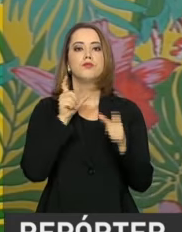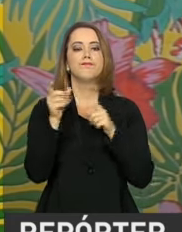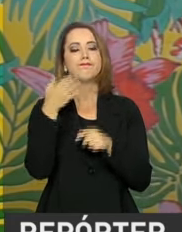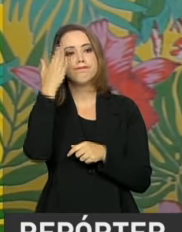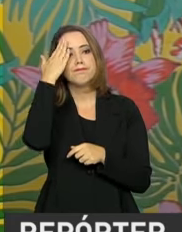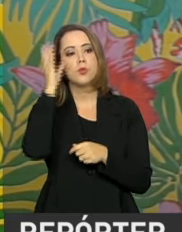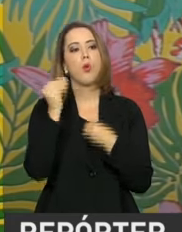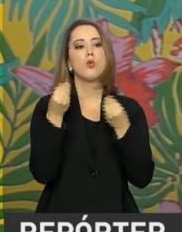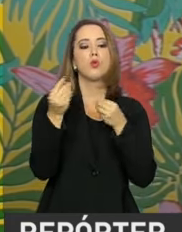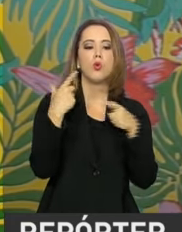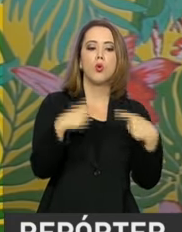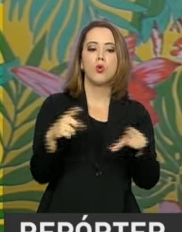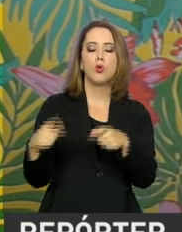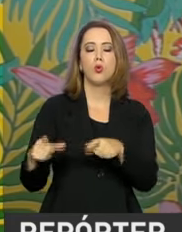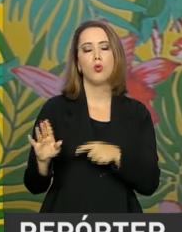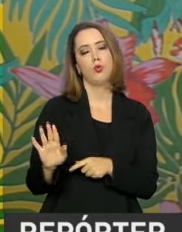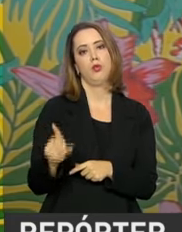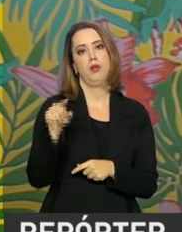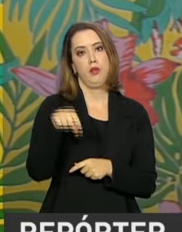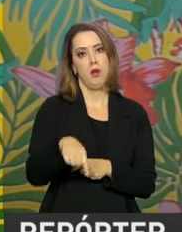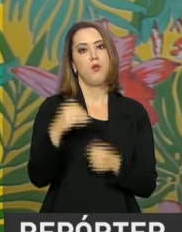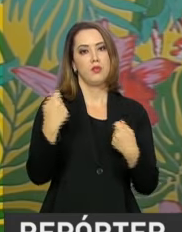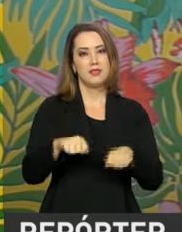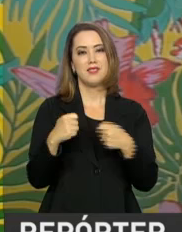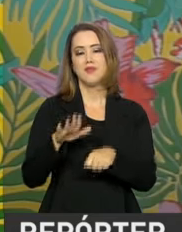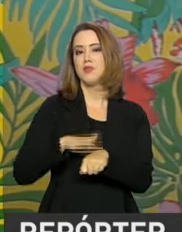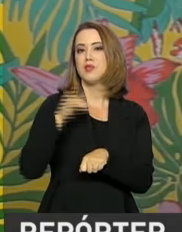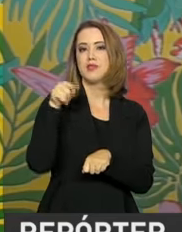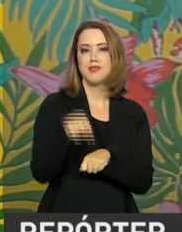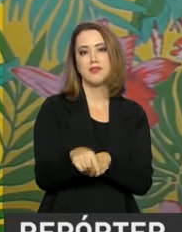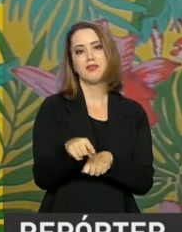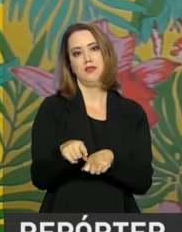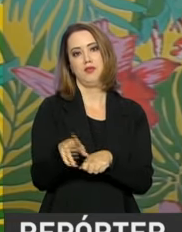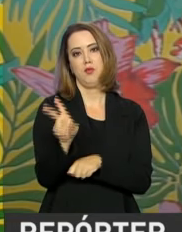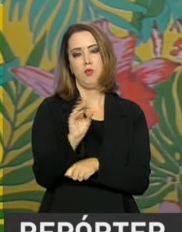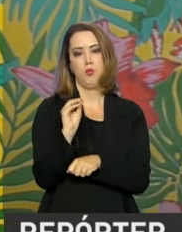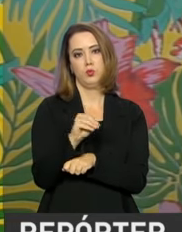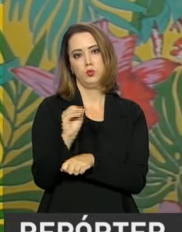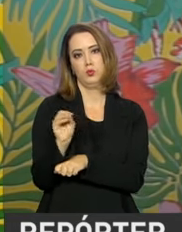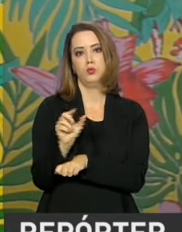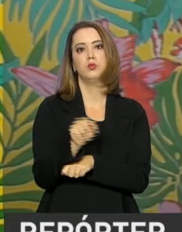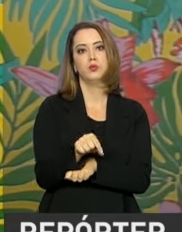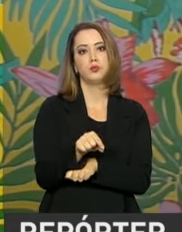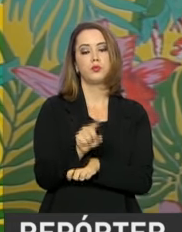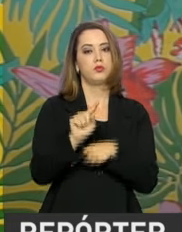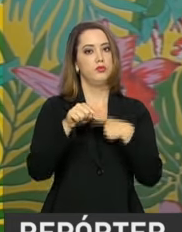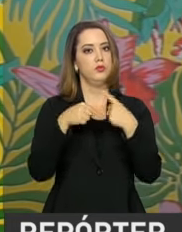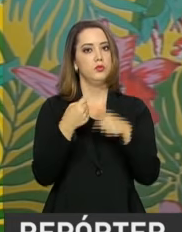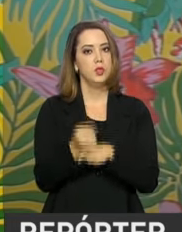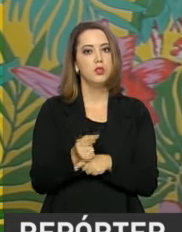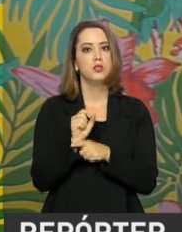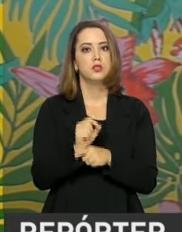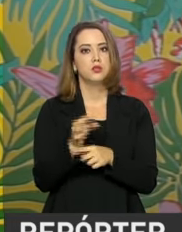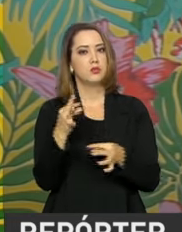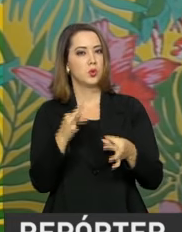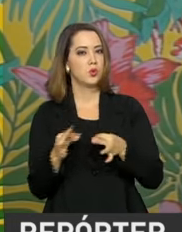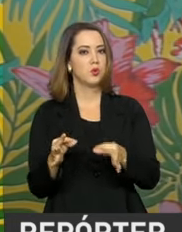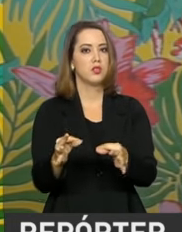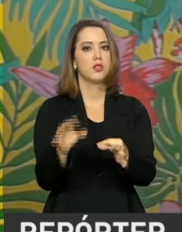ser priorizadas para que, de alguma forma, através de uma ferramenta técnica, se